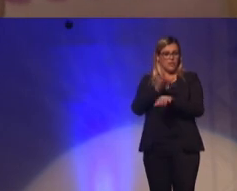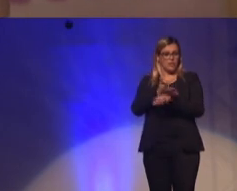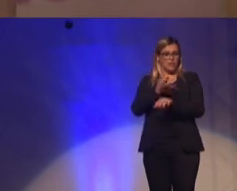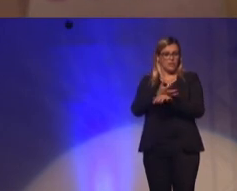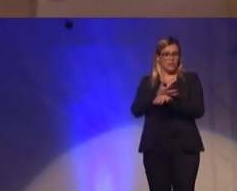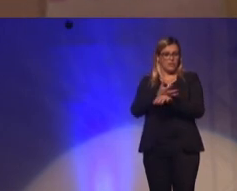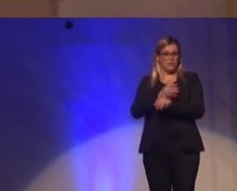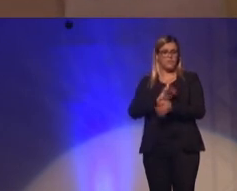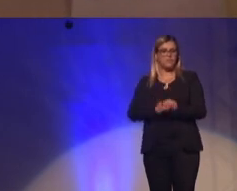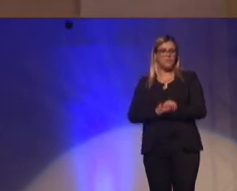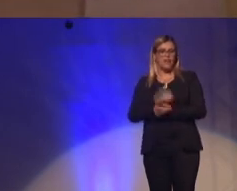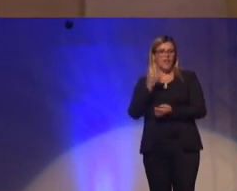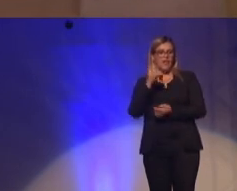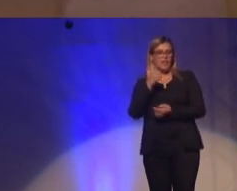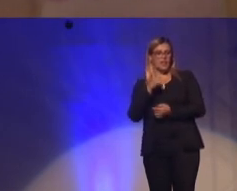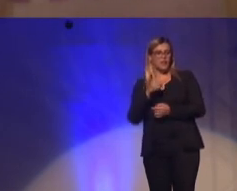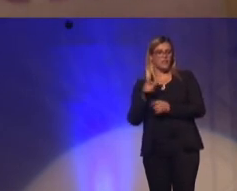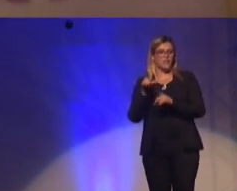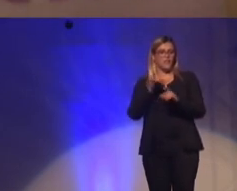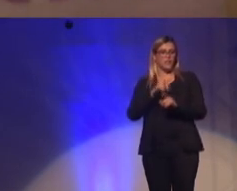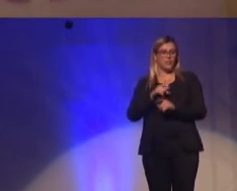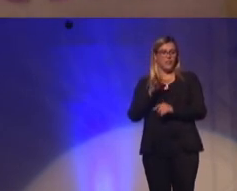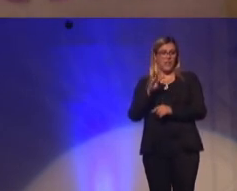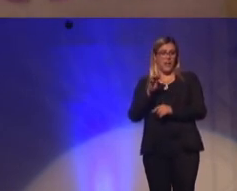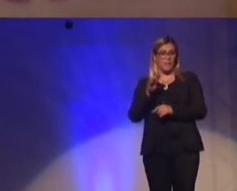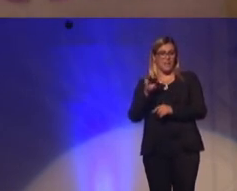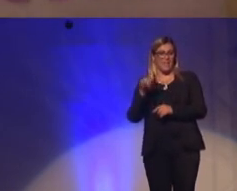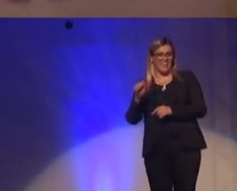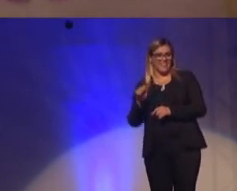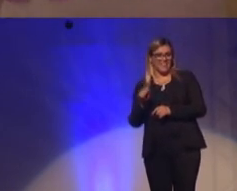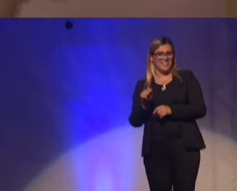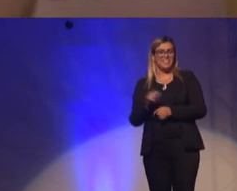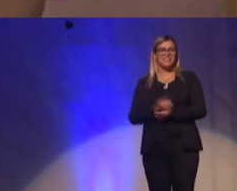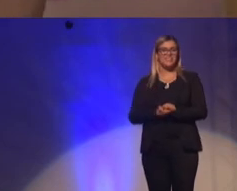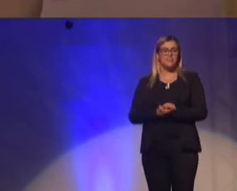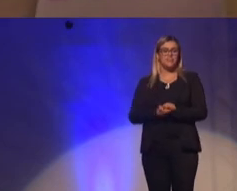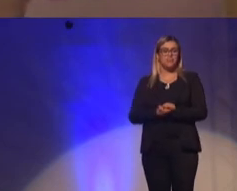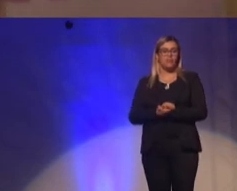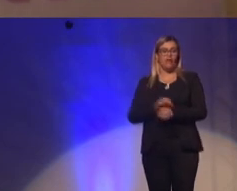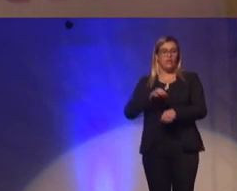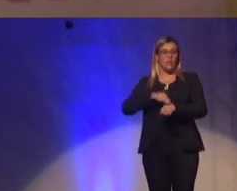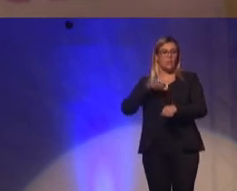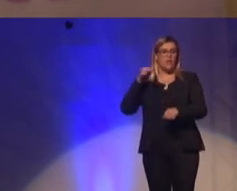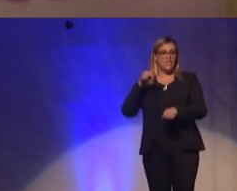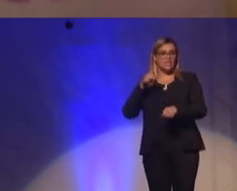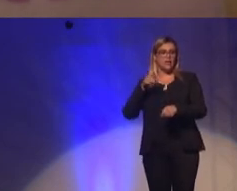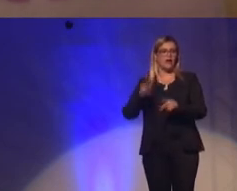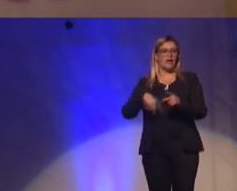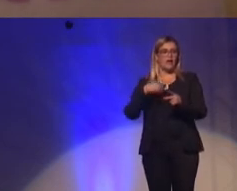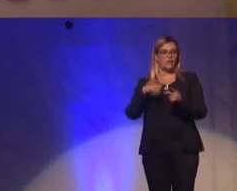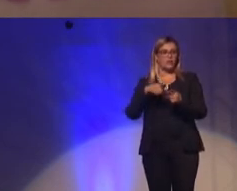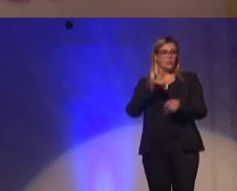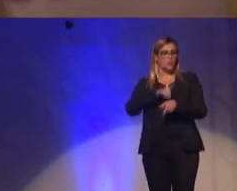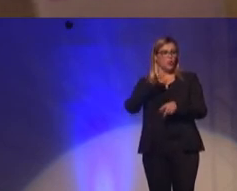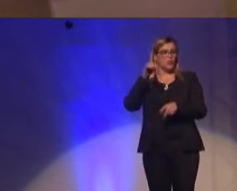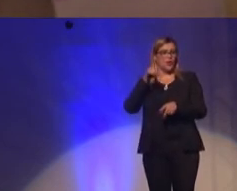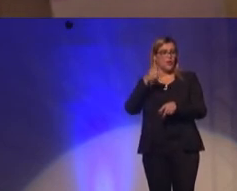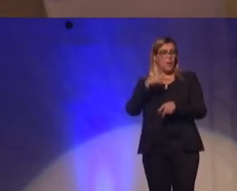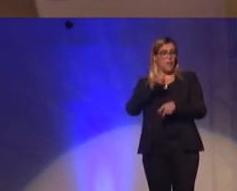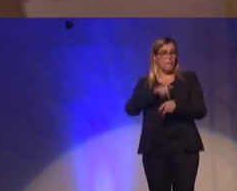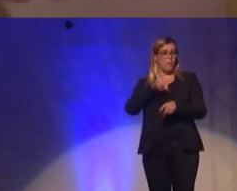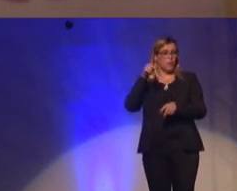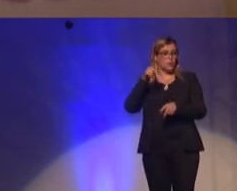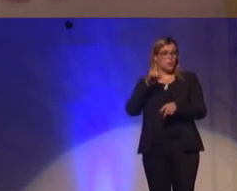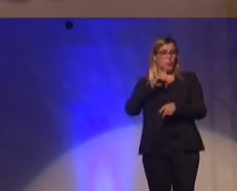de eletrotermofototerapia. Poderia ser uma música até. Tem mestrado em fisiologia, doutorado em educação e é pós-doutoranda